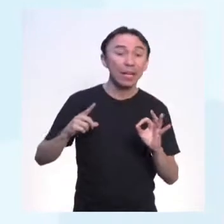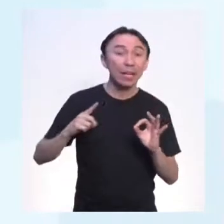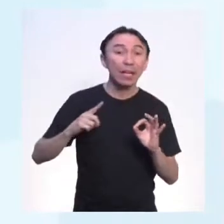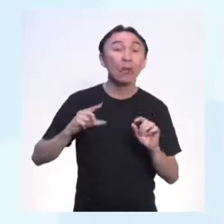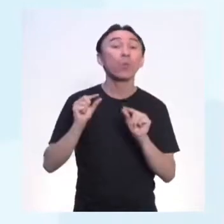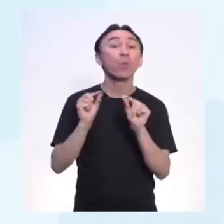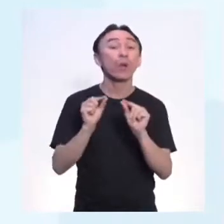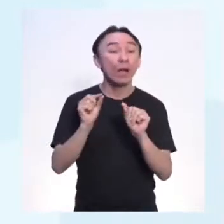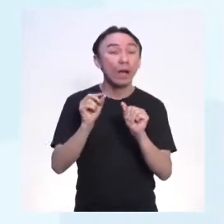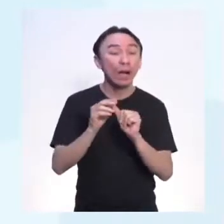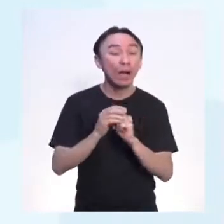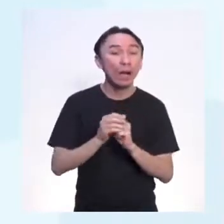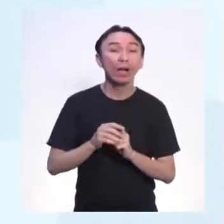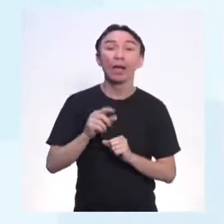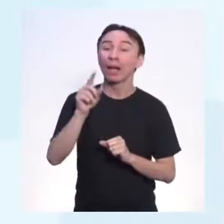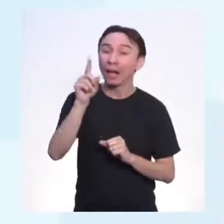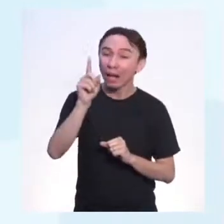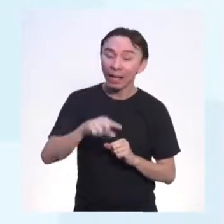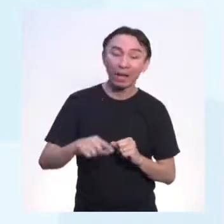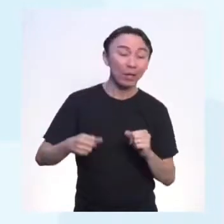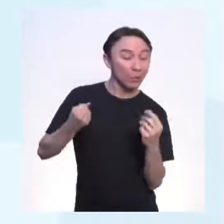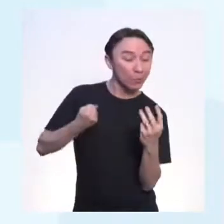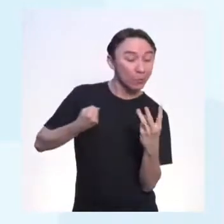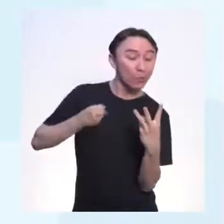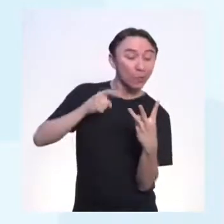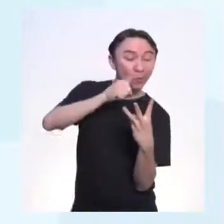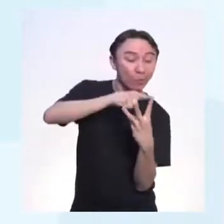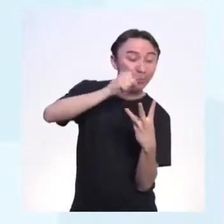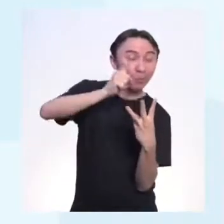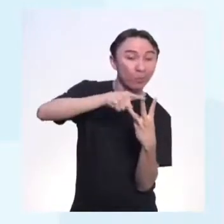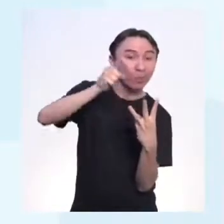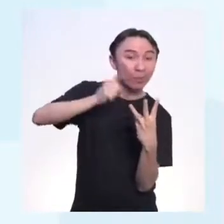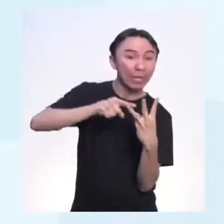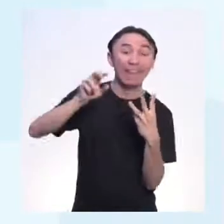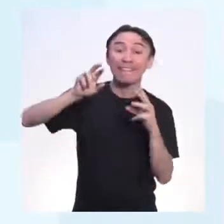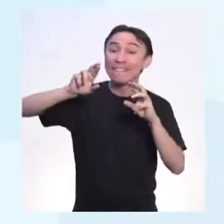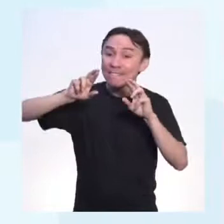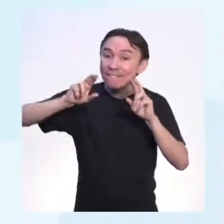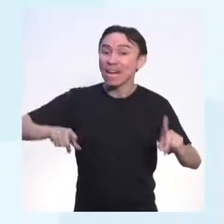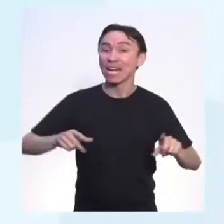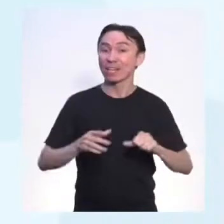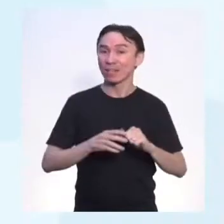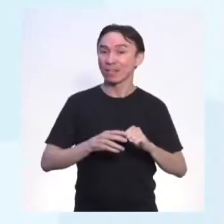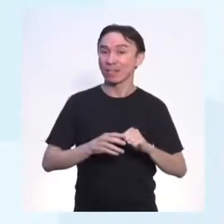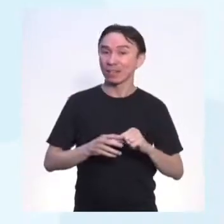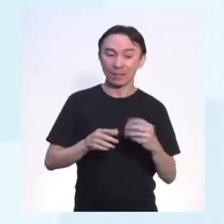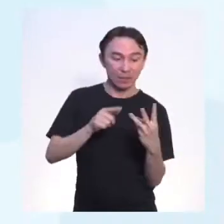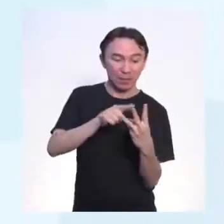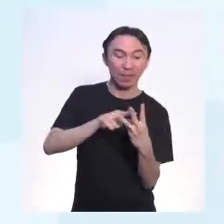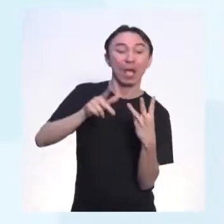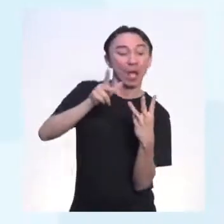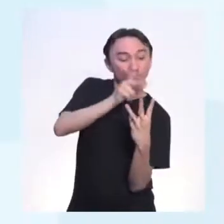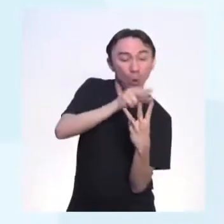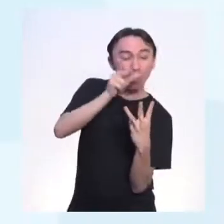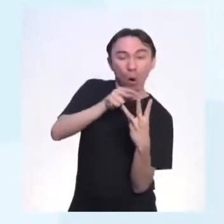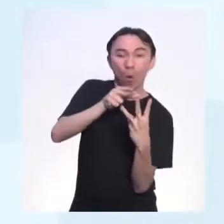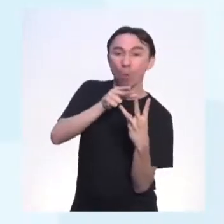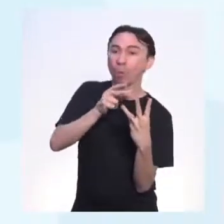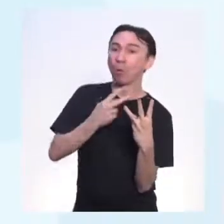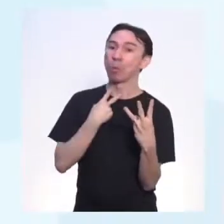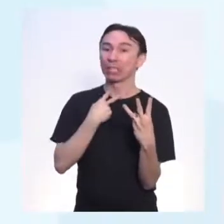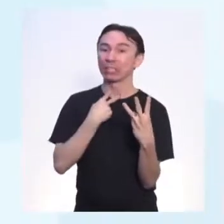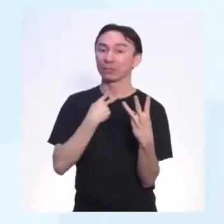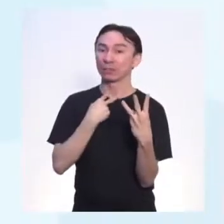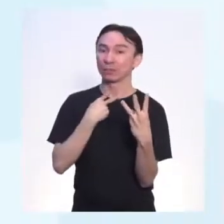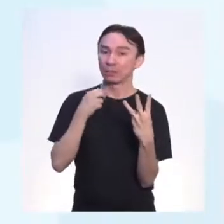é algarismo distinto. Não pode repetir. Então, preste atenção para as